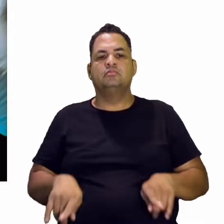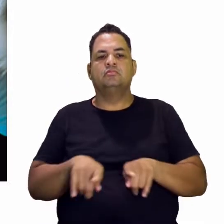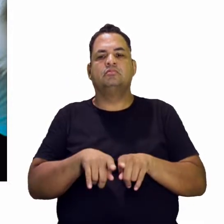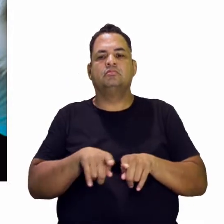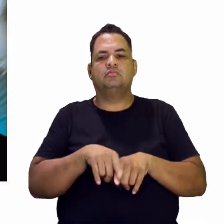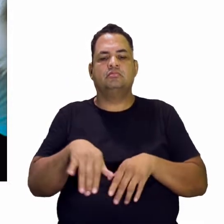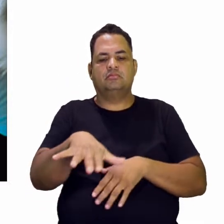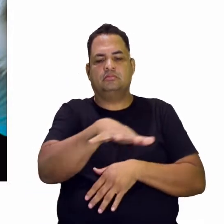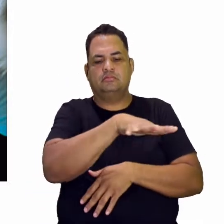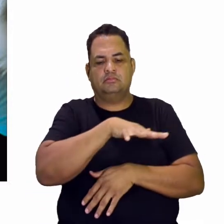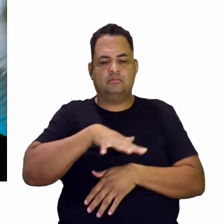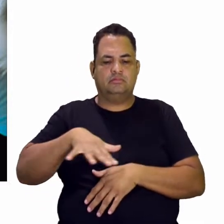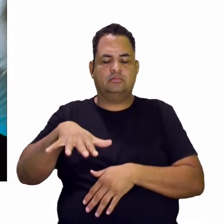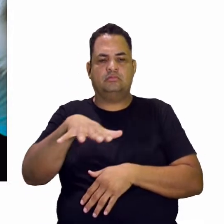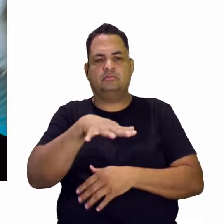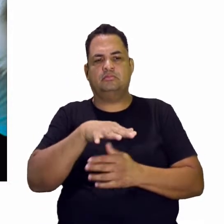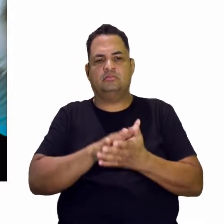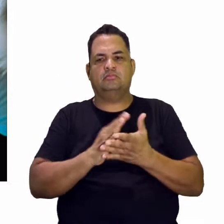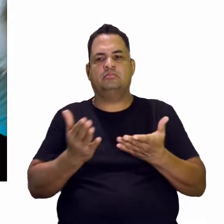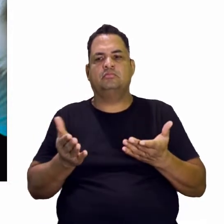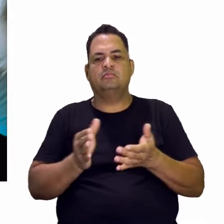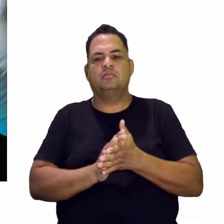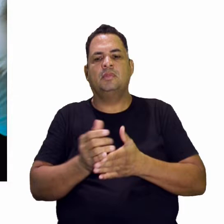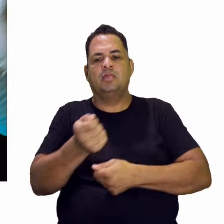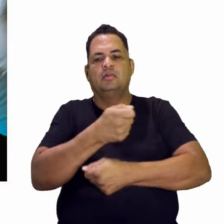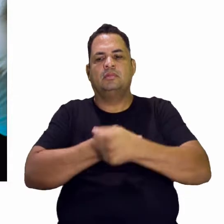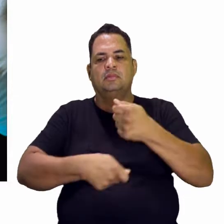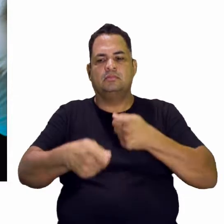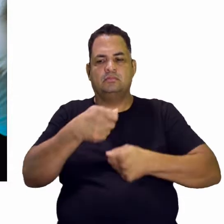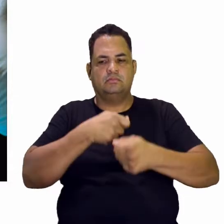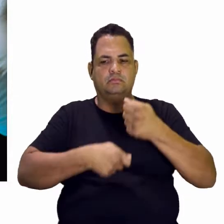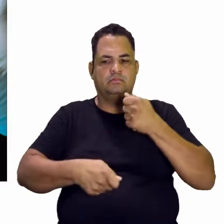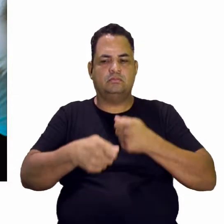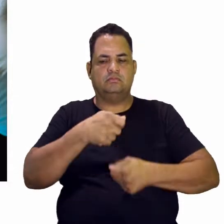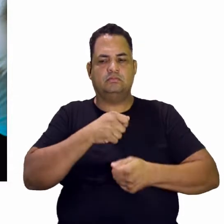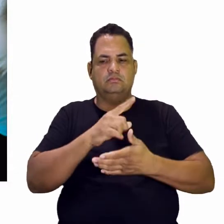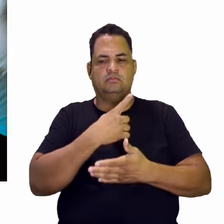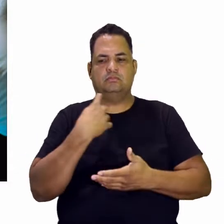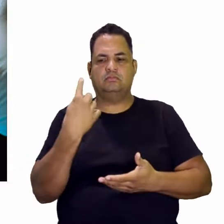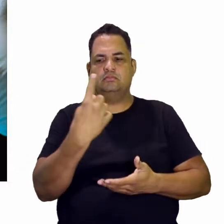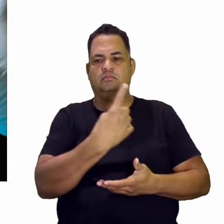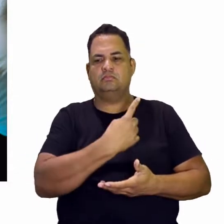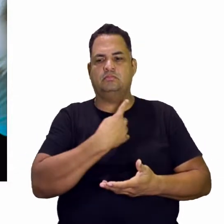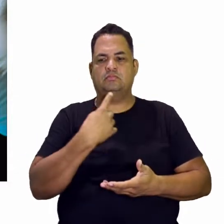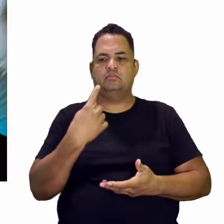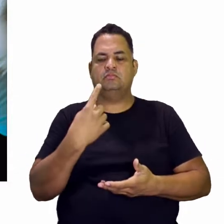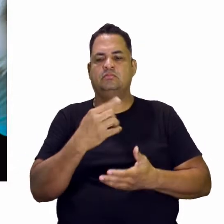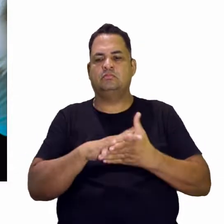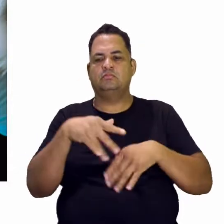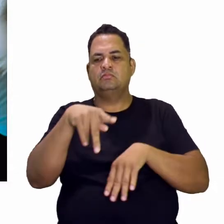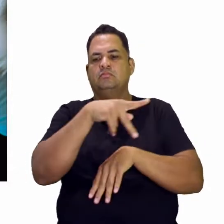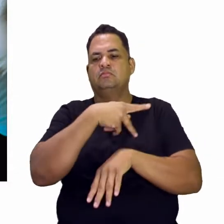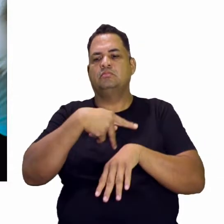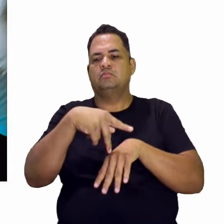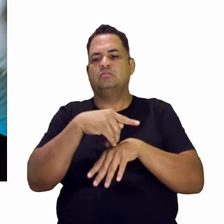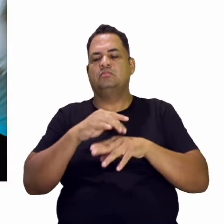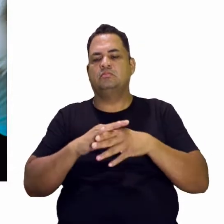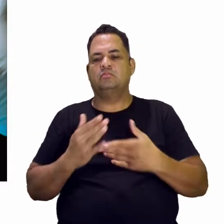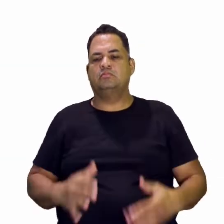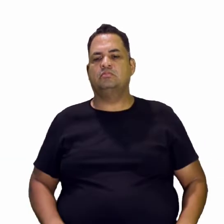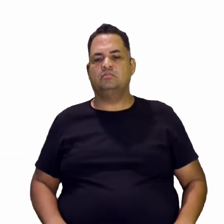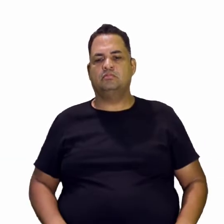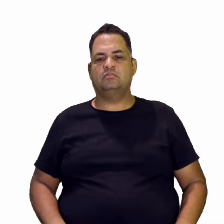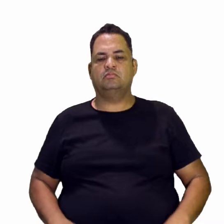quanto para o ambiente e também na questão econômica dos nossos ou dos países como um todo, não é só o